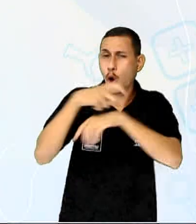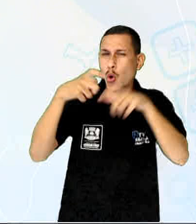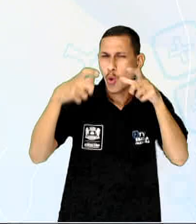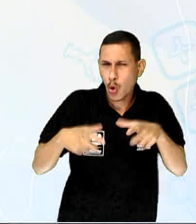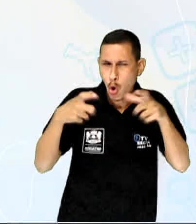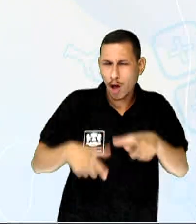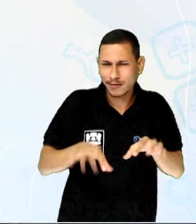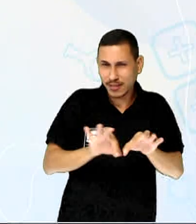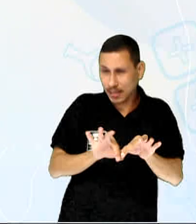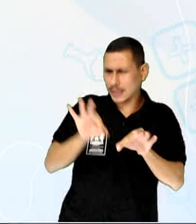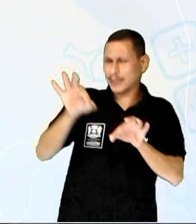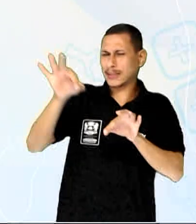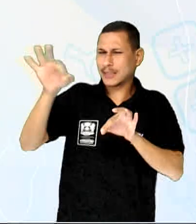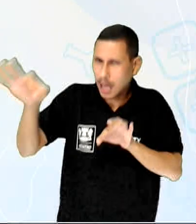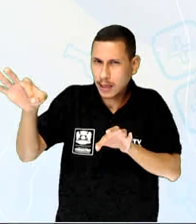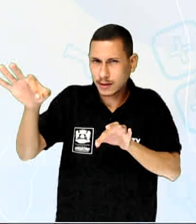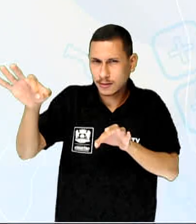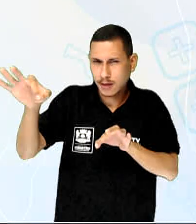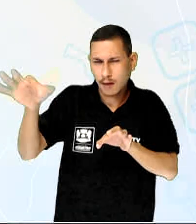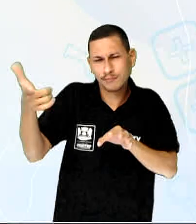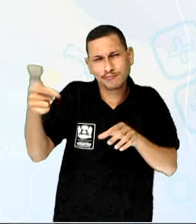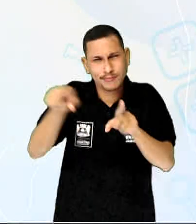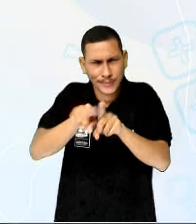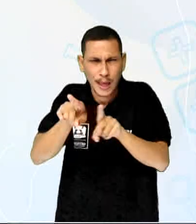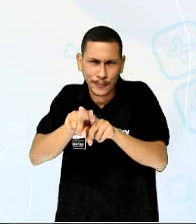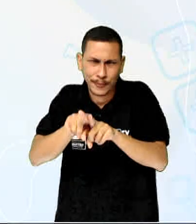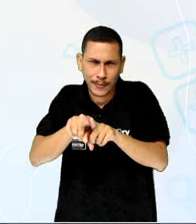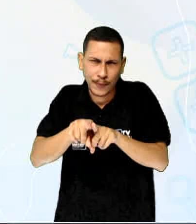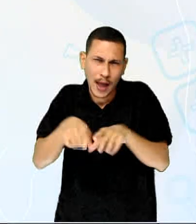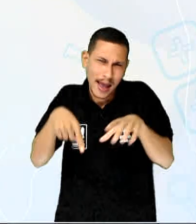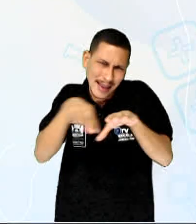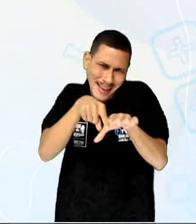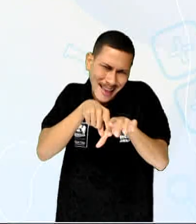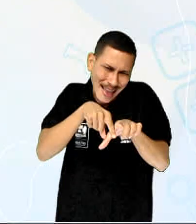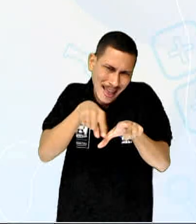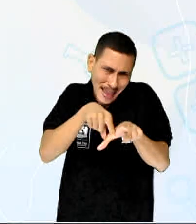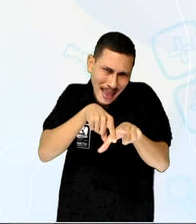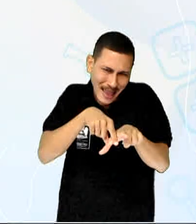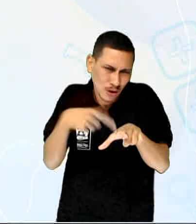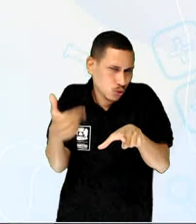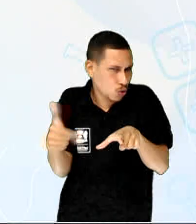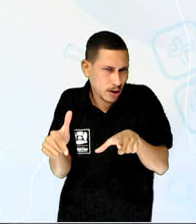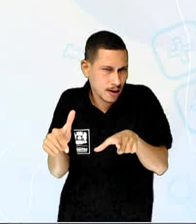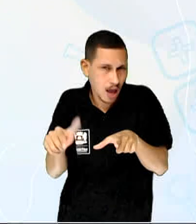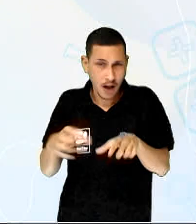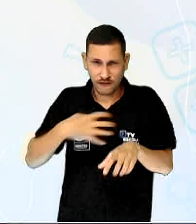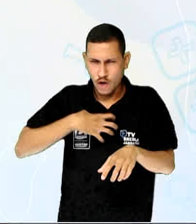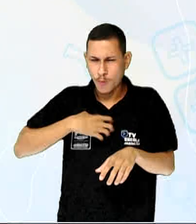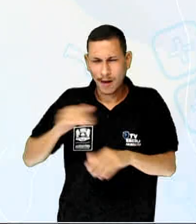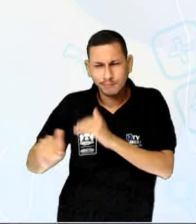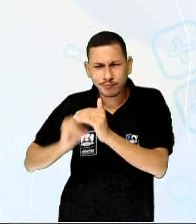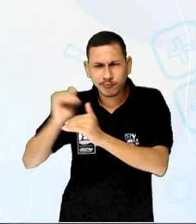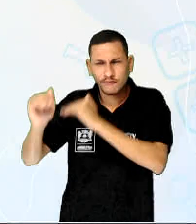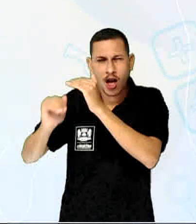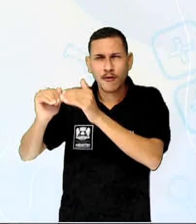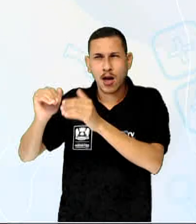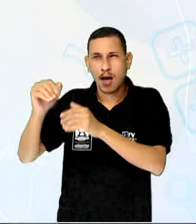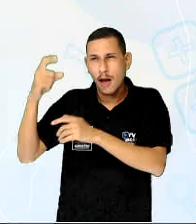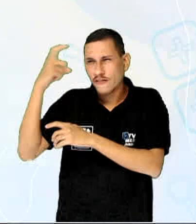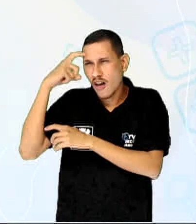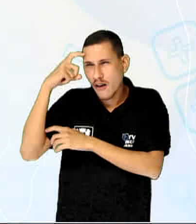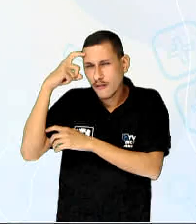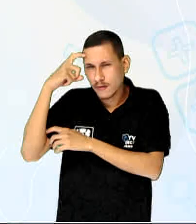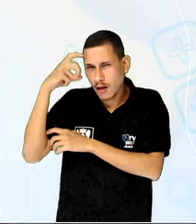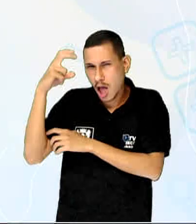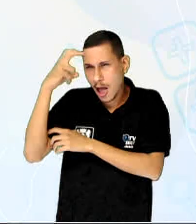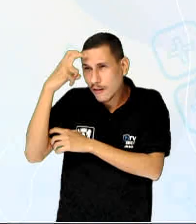distâncias, na maioria das vezes, inclusive descalço. À proporção que ia se desenvolvendo intelectualmente, pôde